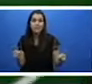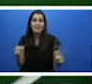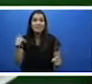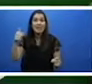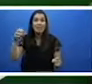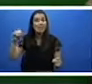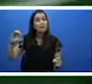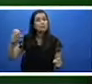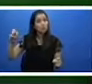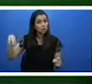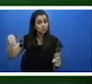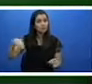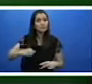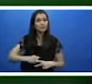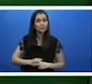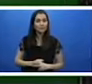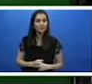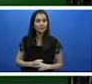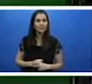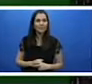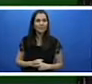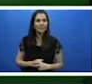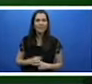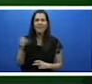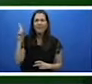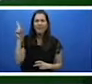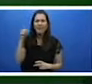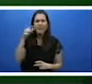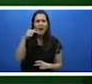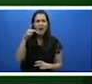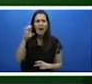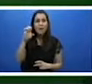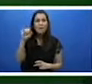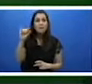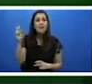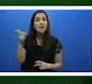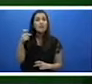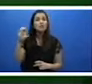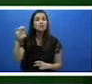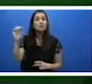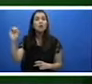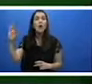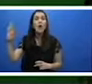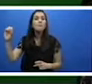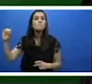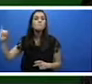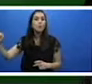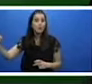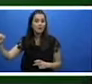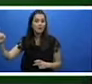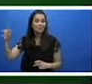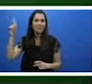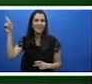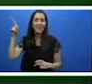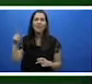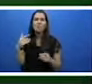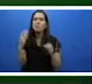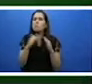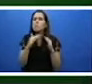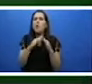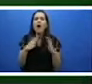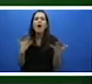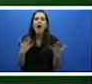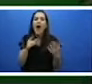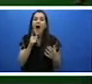centímetros. O peixe-boi, aqui, o habitat, rios da bacia amazônica.